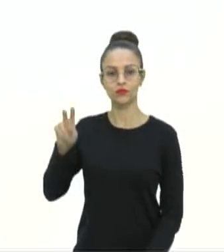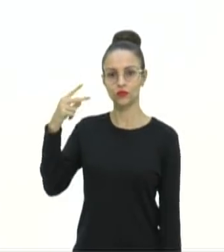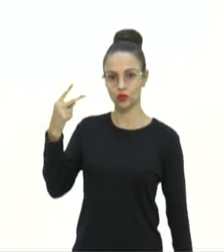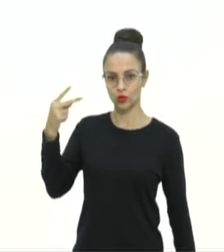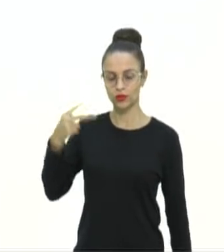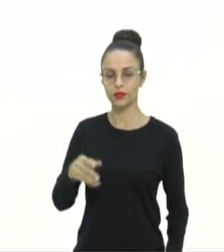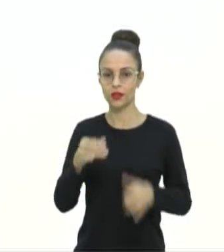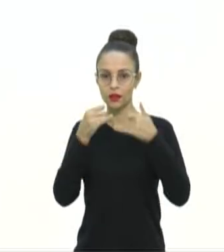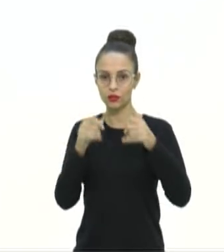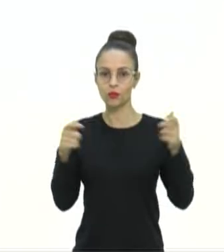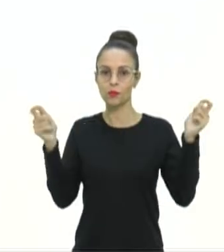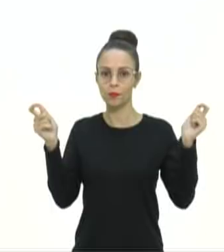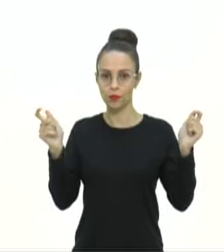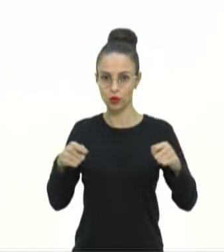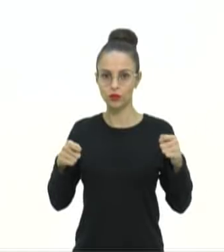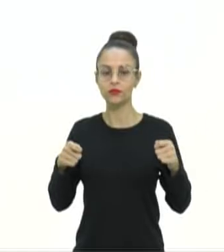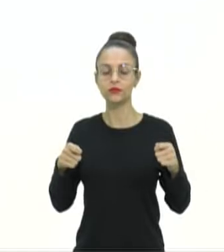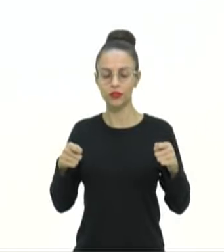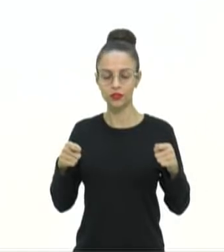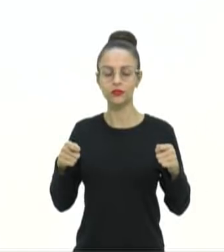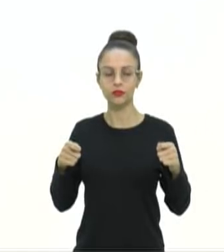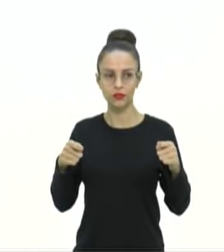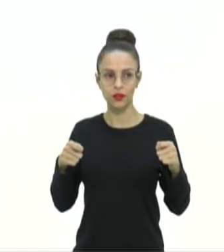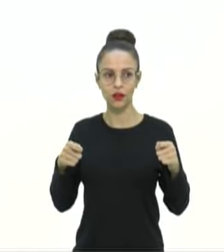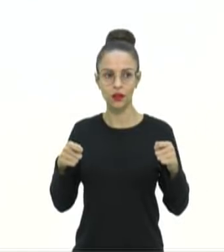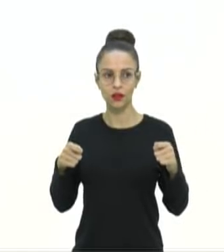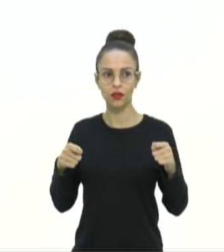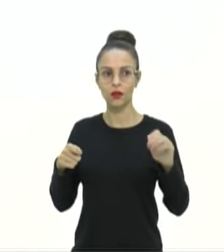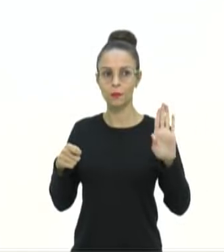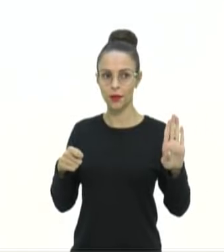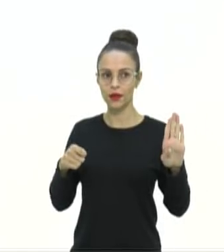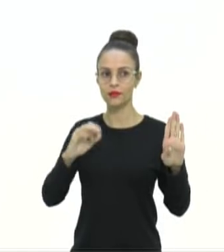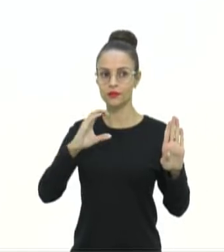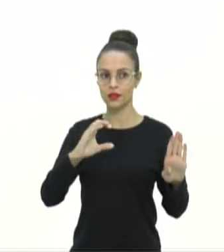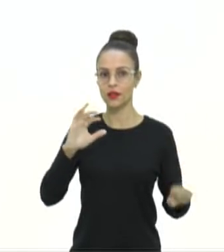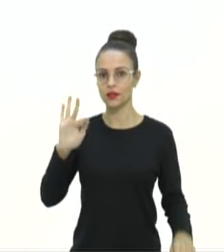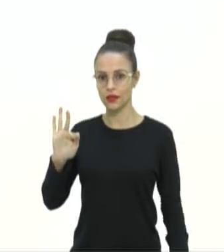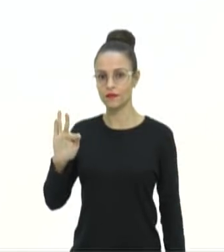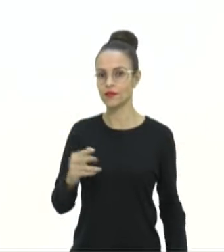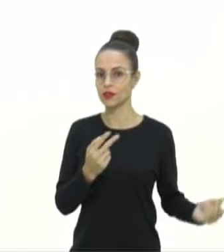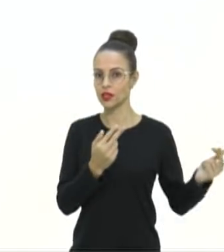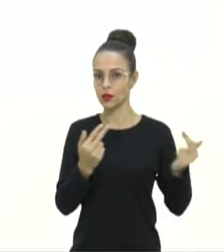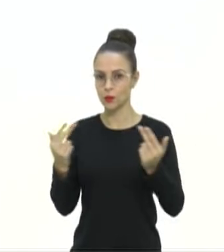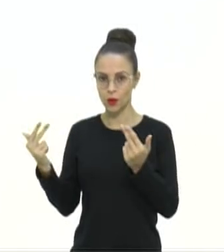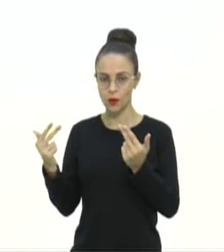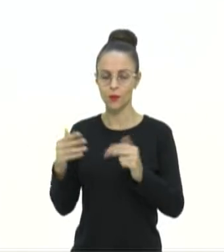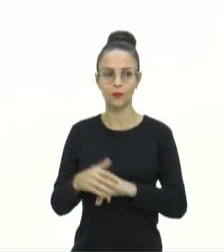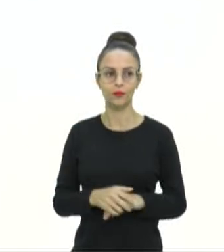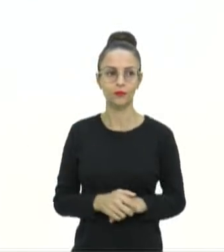2. A energia potencial nos carrinhos B, C e F é igual.